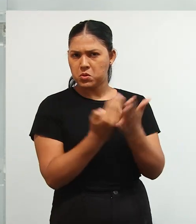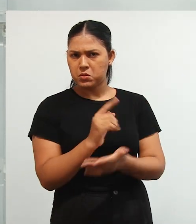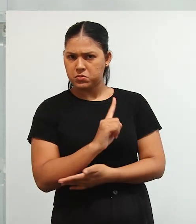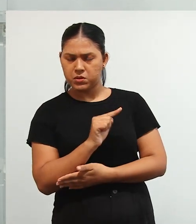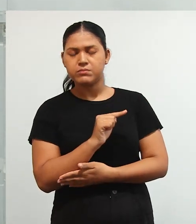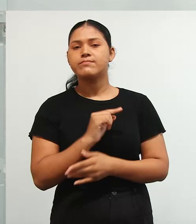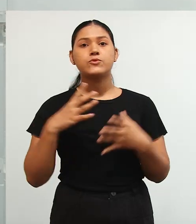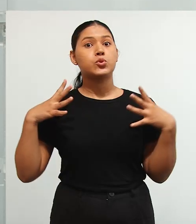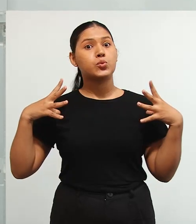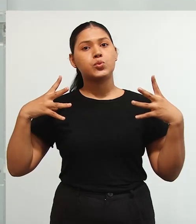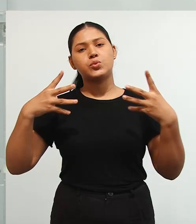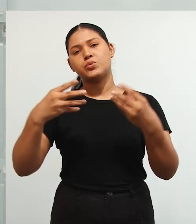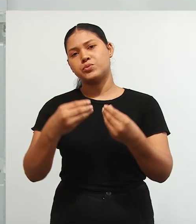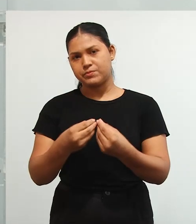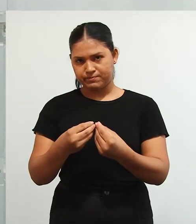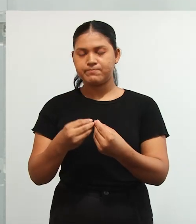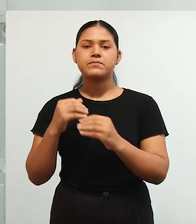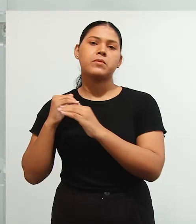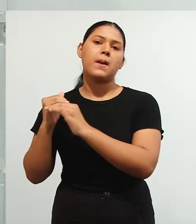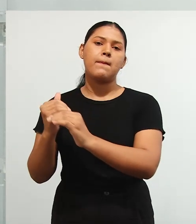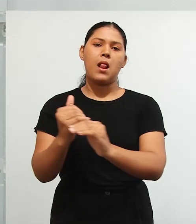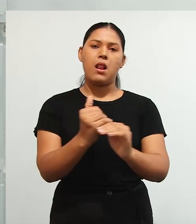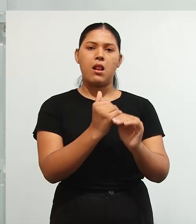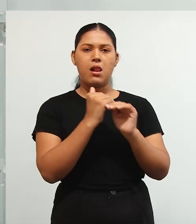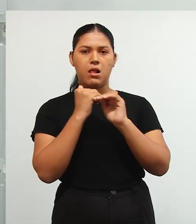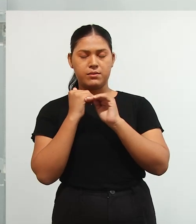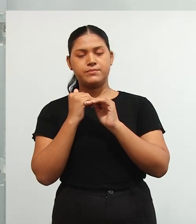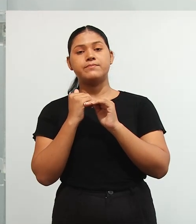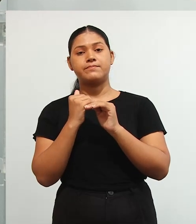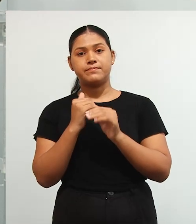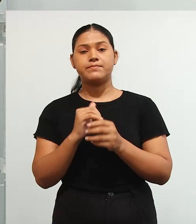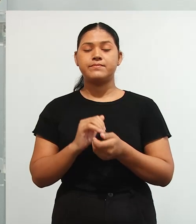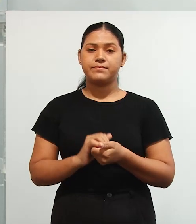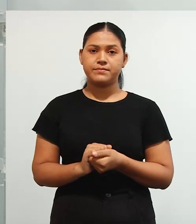para todos nós, né?